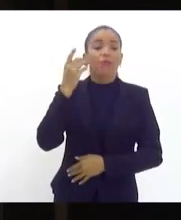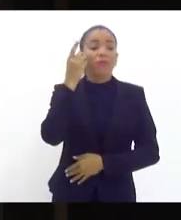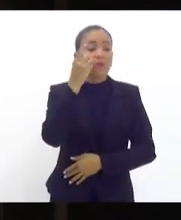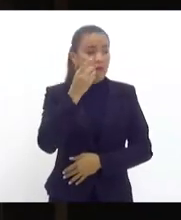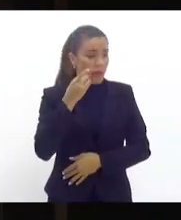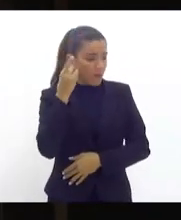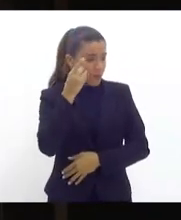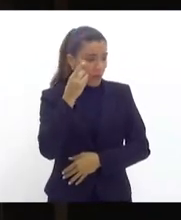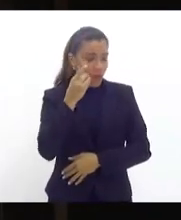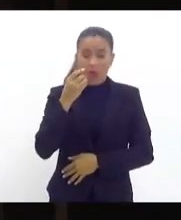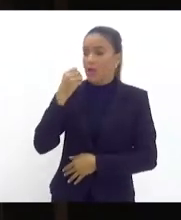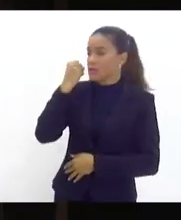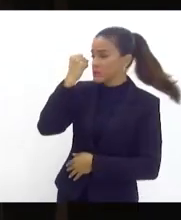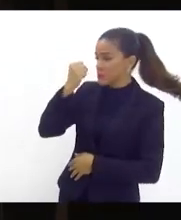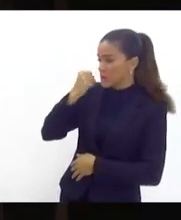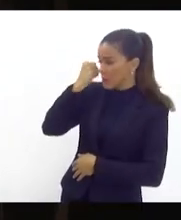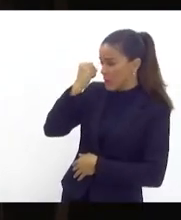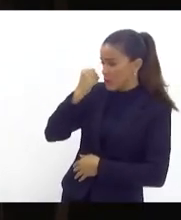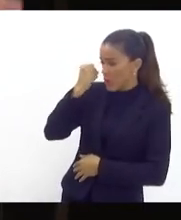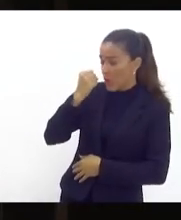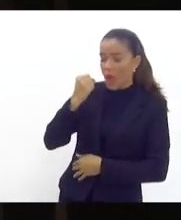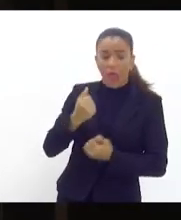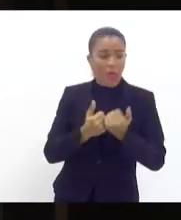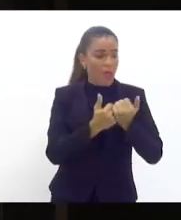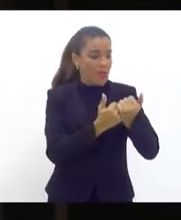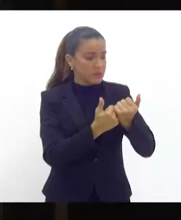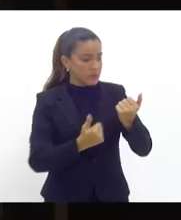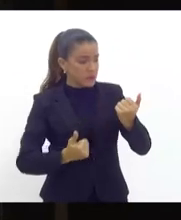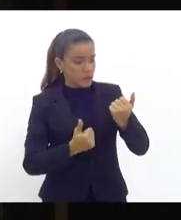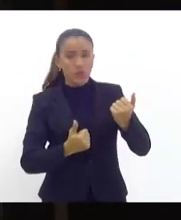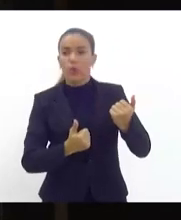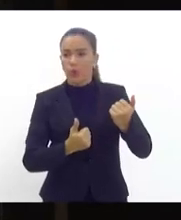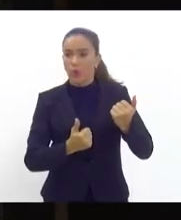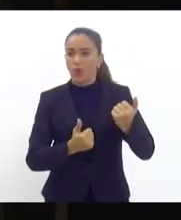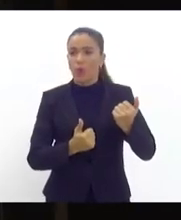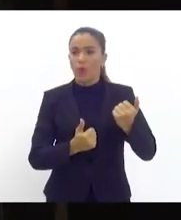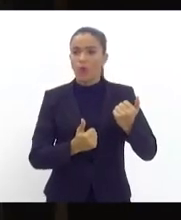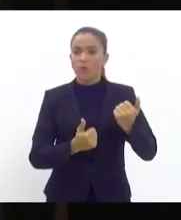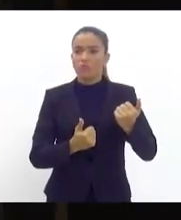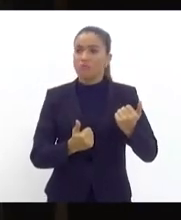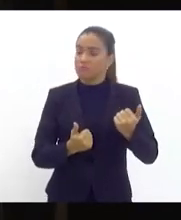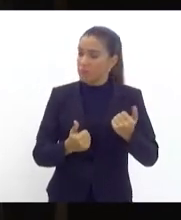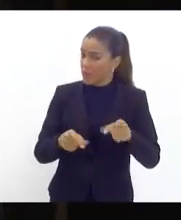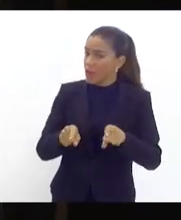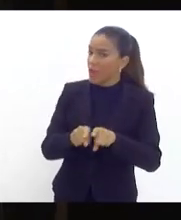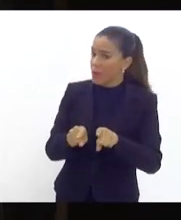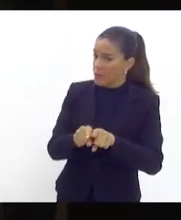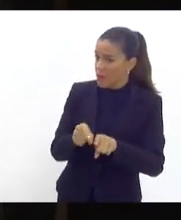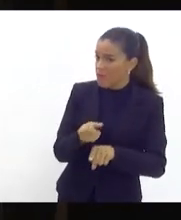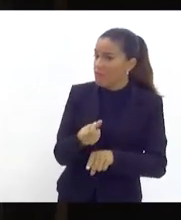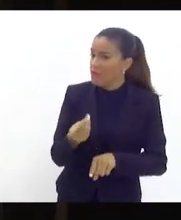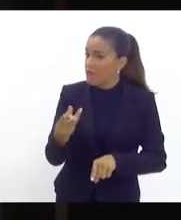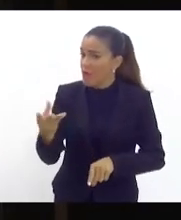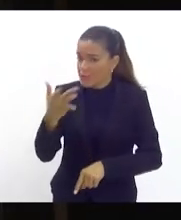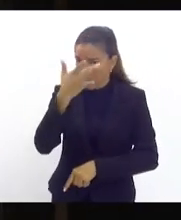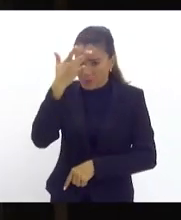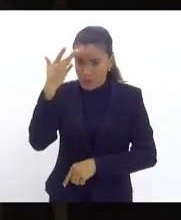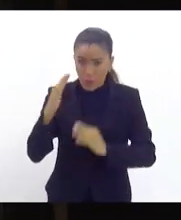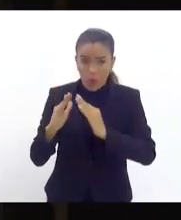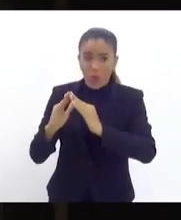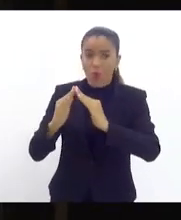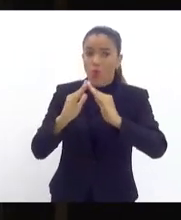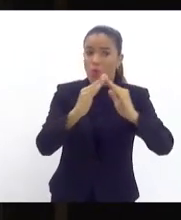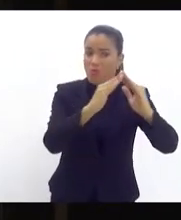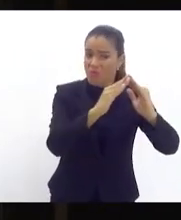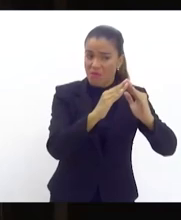é Senador é assessor e muita gente das comunidades que